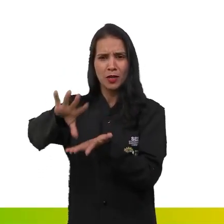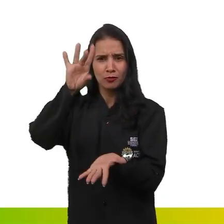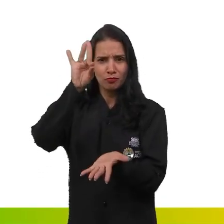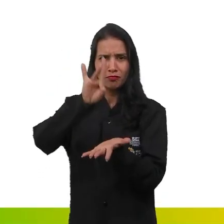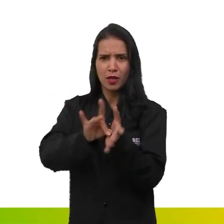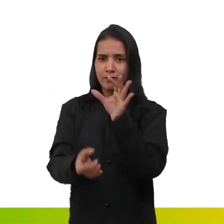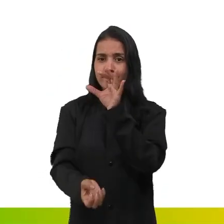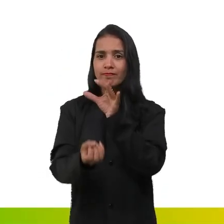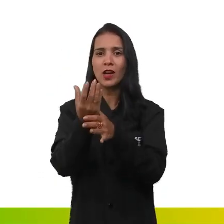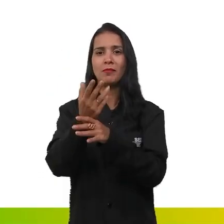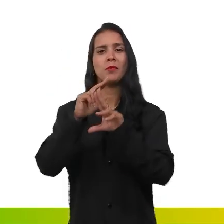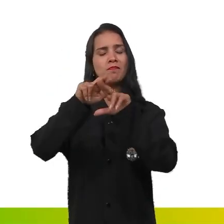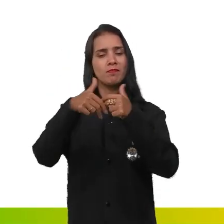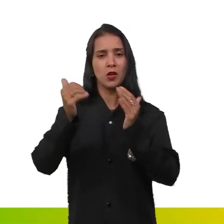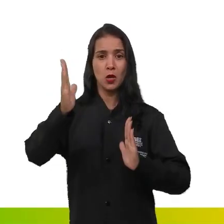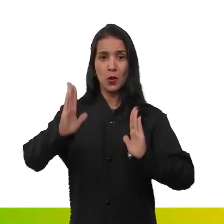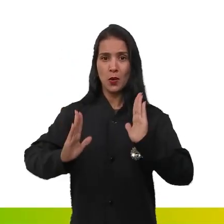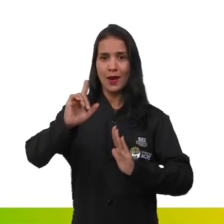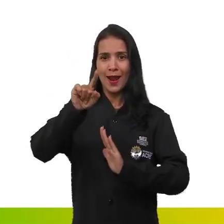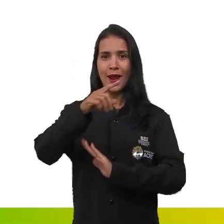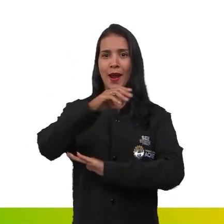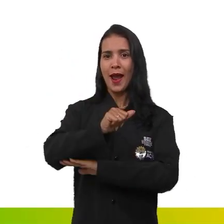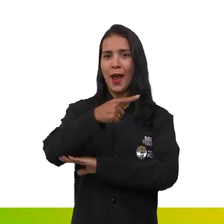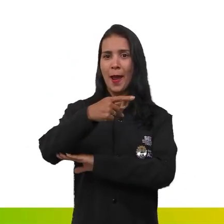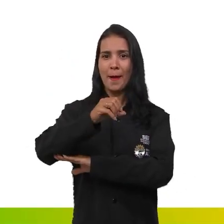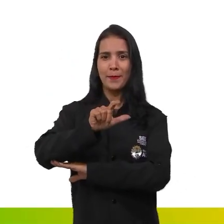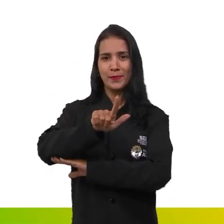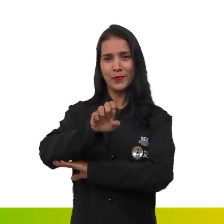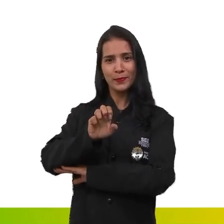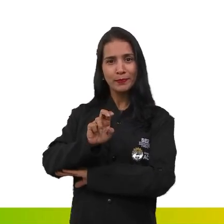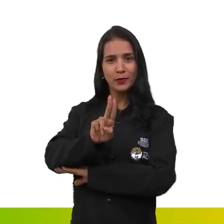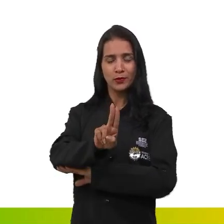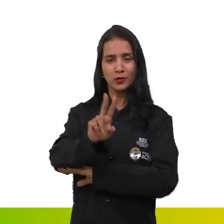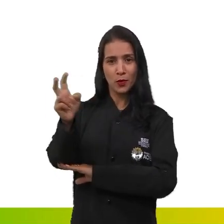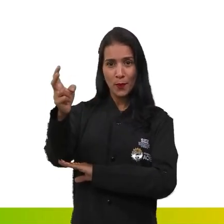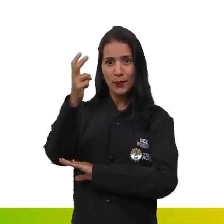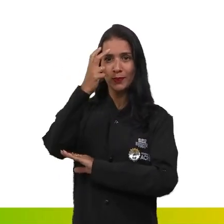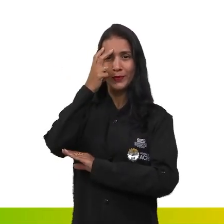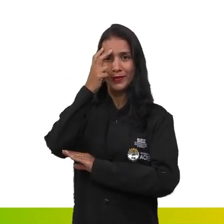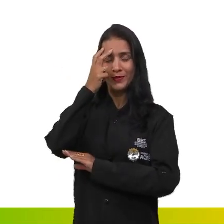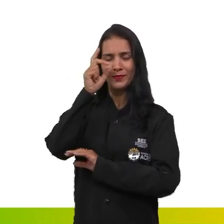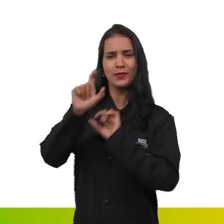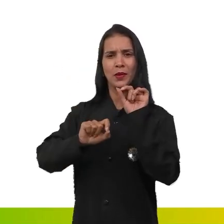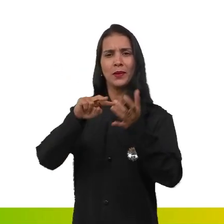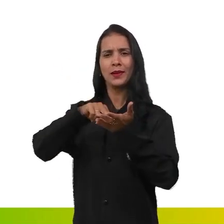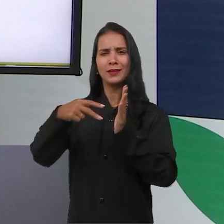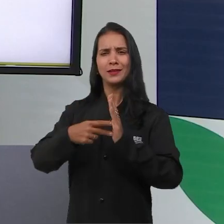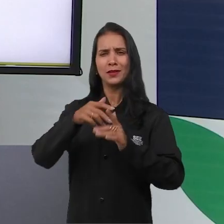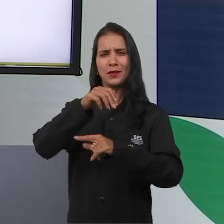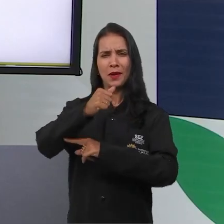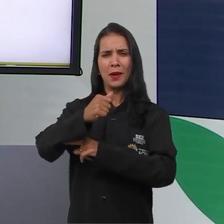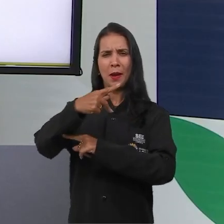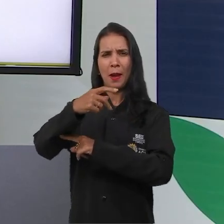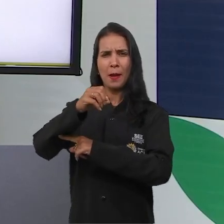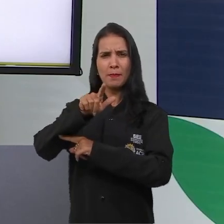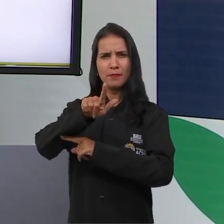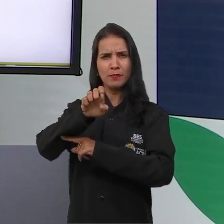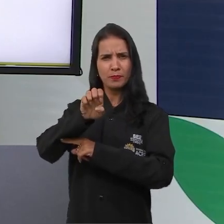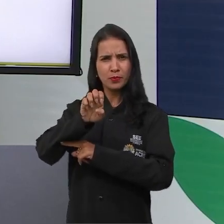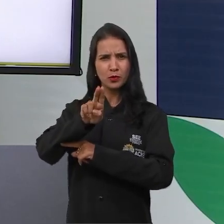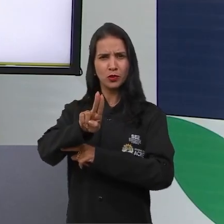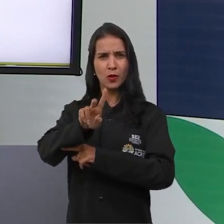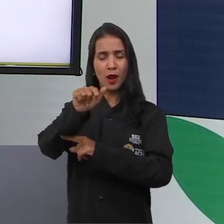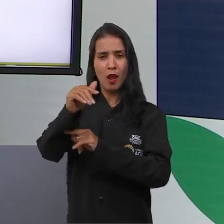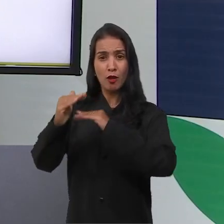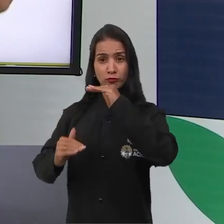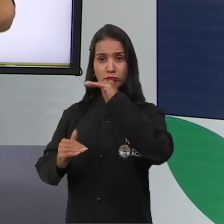período clássico é o apogeu cultural dessas polis. Apogeu é o ponto máximo de desenvolvimento,